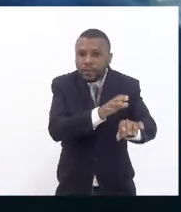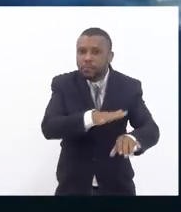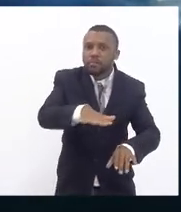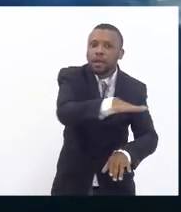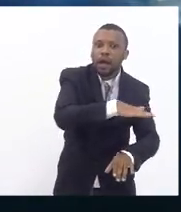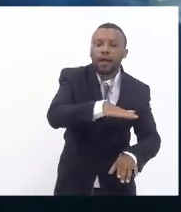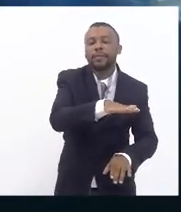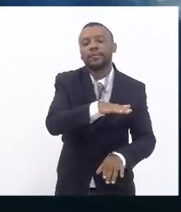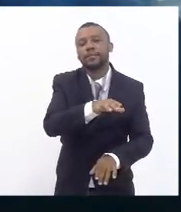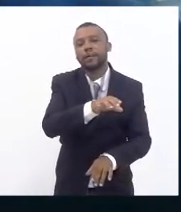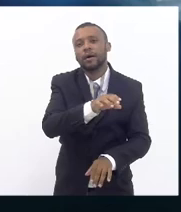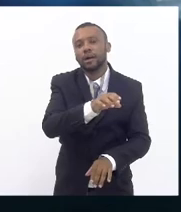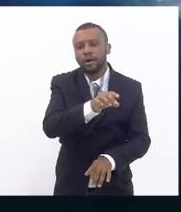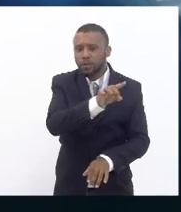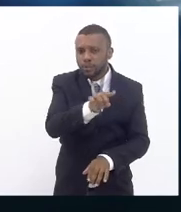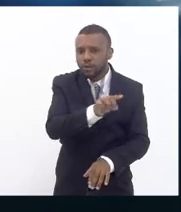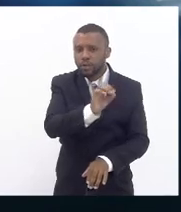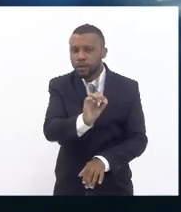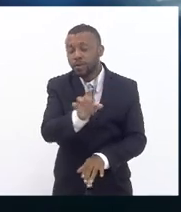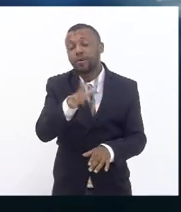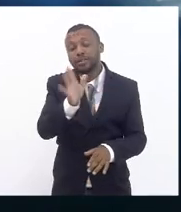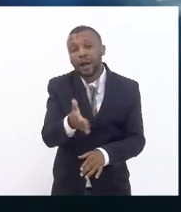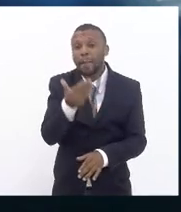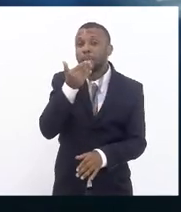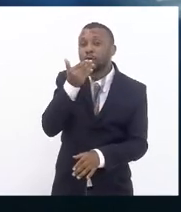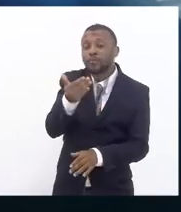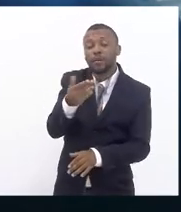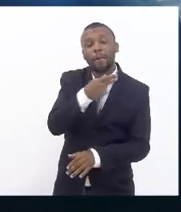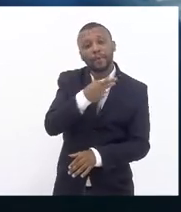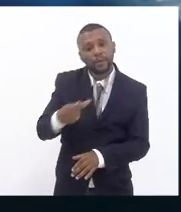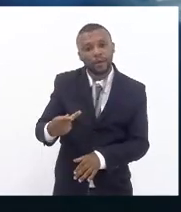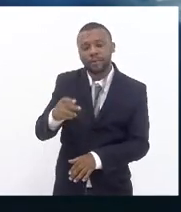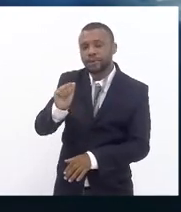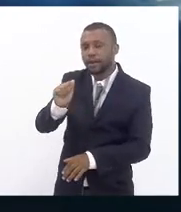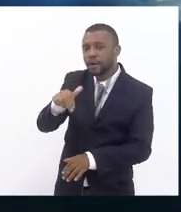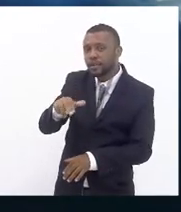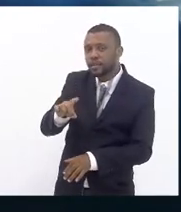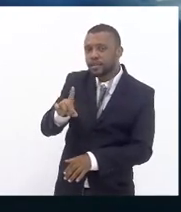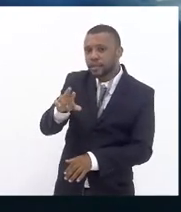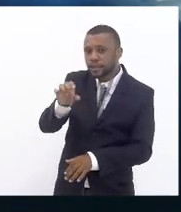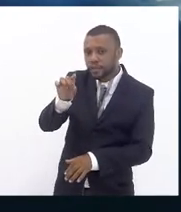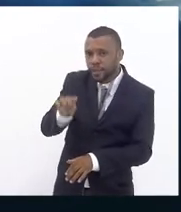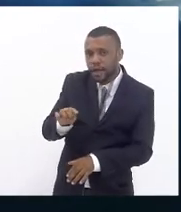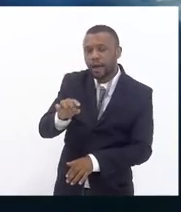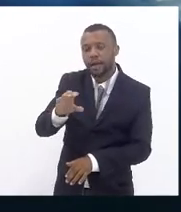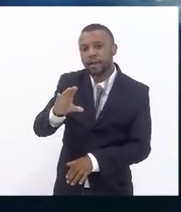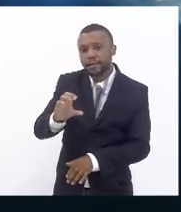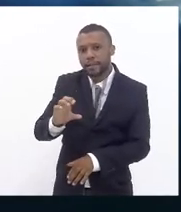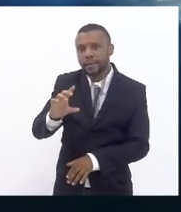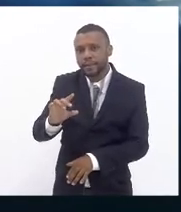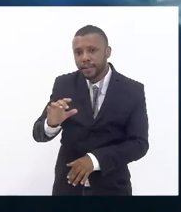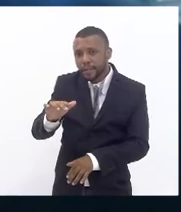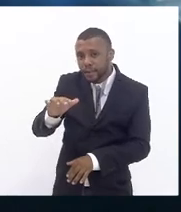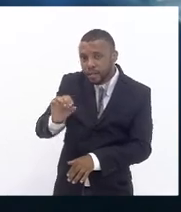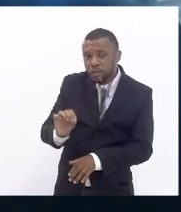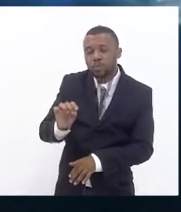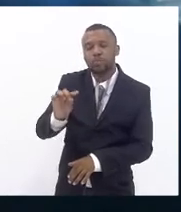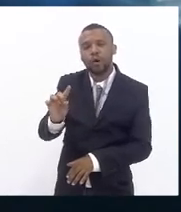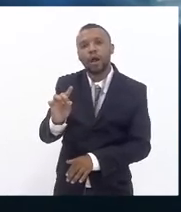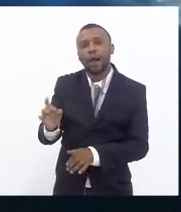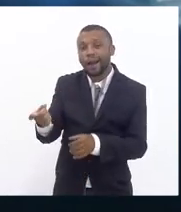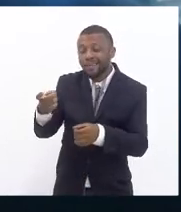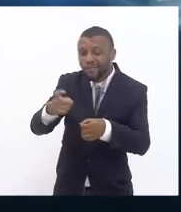eu também peço, já pedi ao presidente André Siciliano e reforço agora, a volta ao plenário do projeto